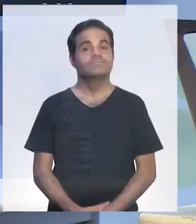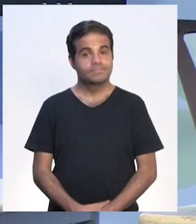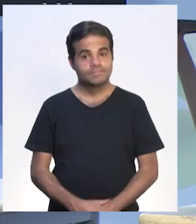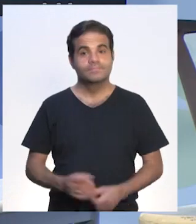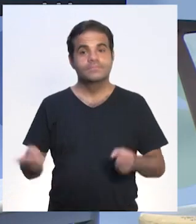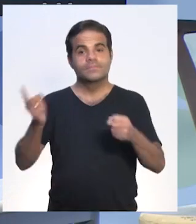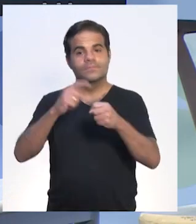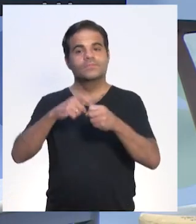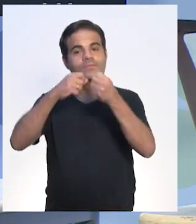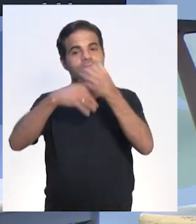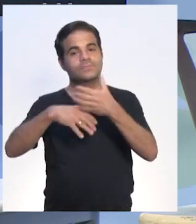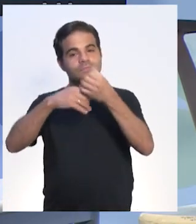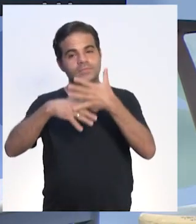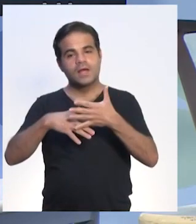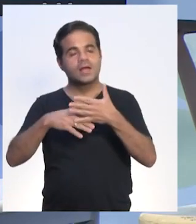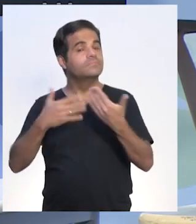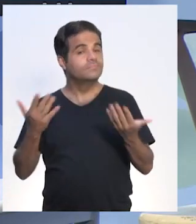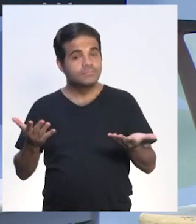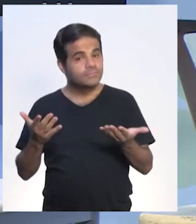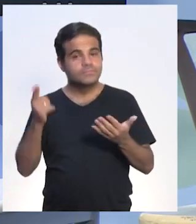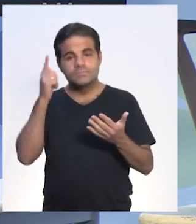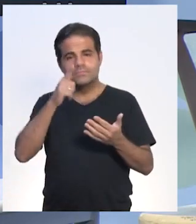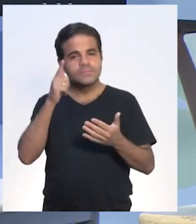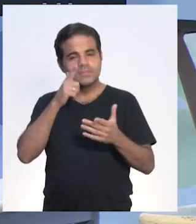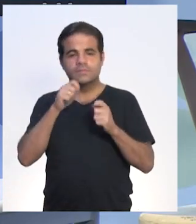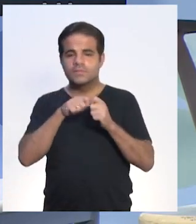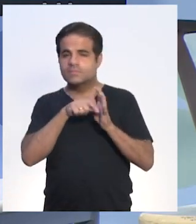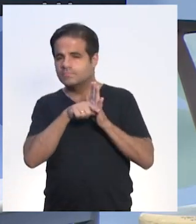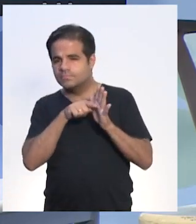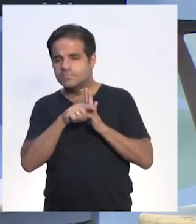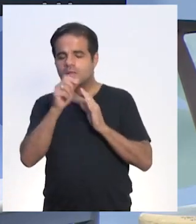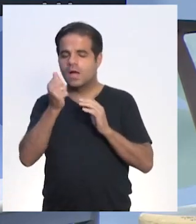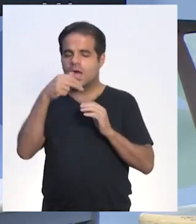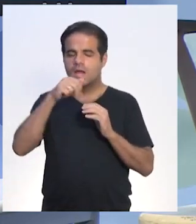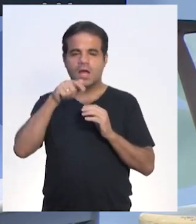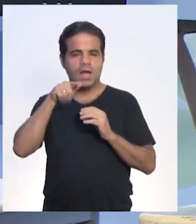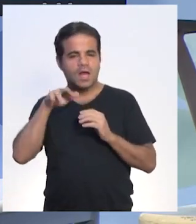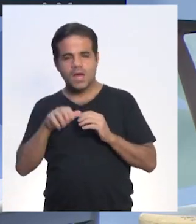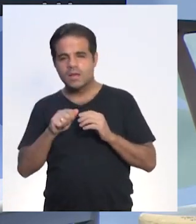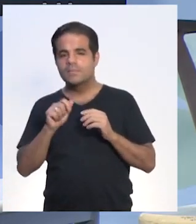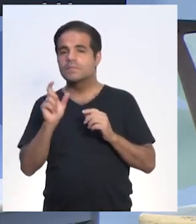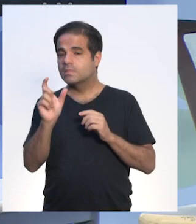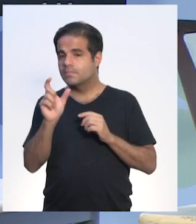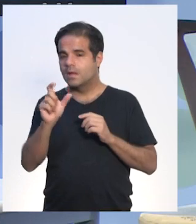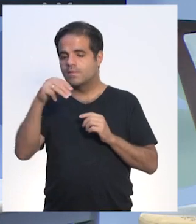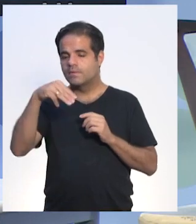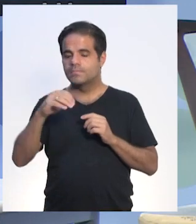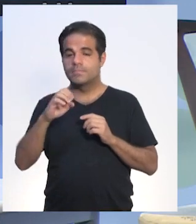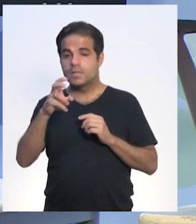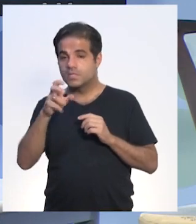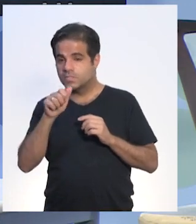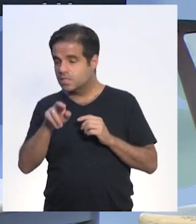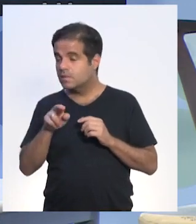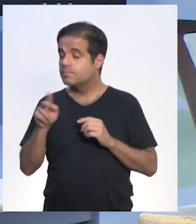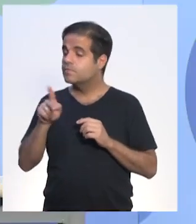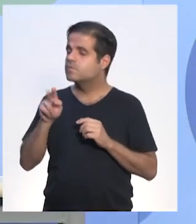Voltamos do chat. E aí, conseguiram fazer os anagramas da palavra mexer? Quem vai me contar é a professora Roberta. Olha, professora Inês,